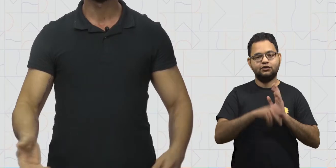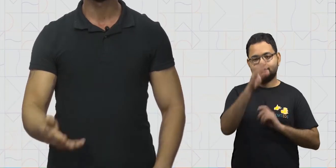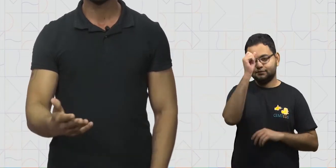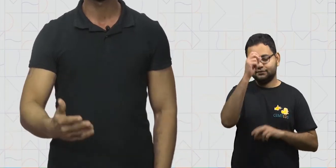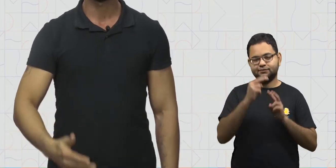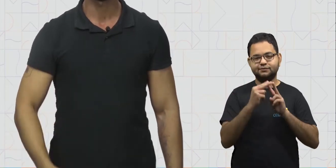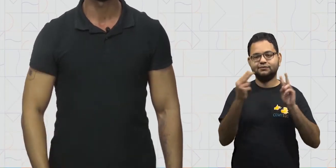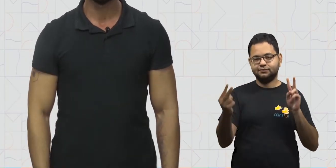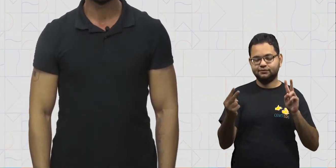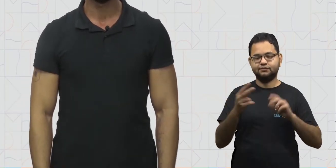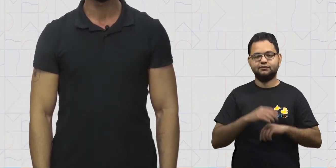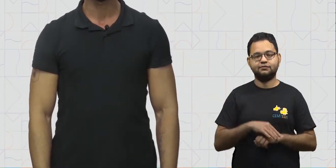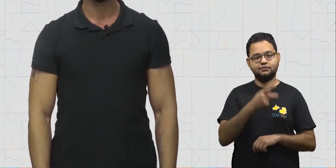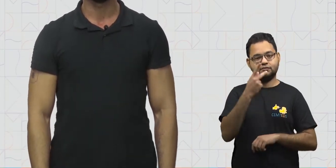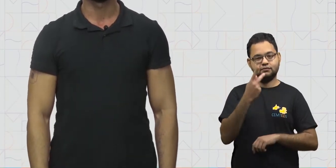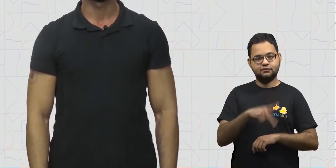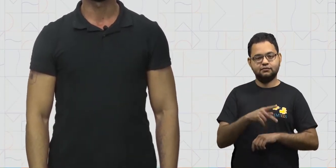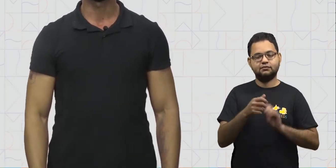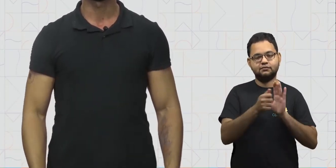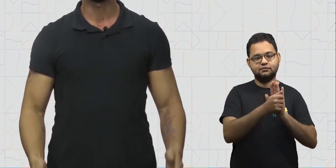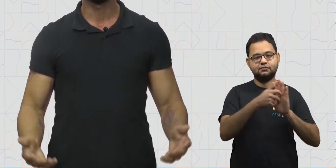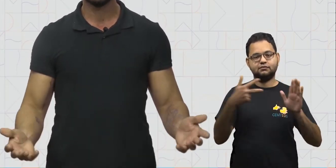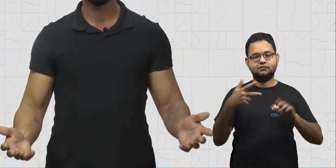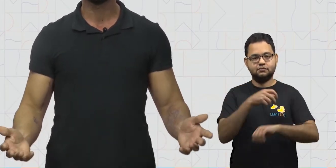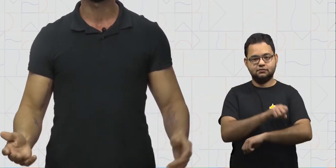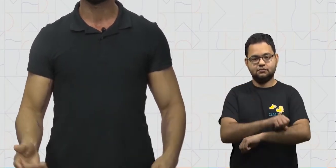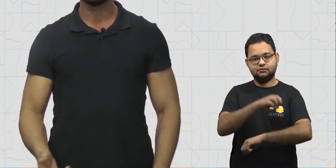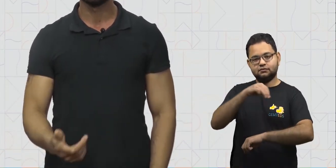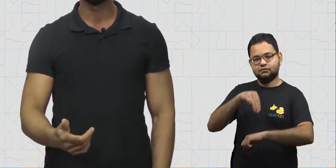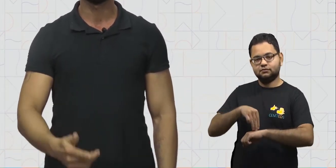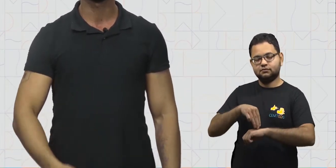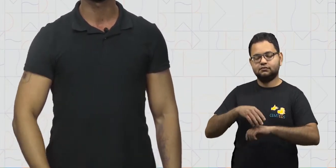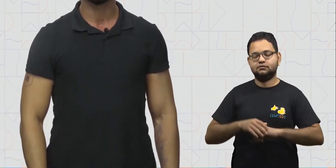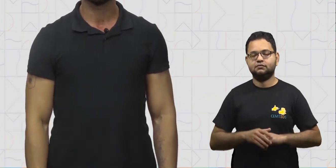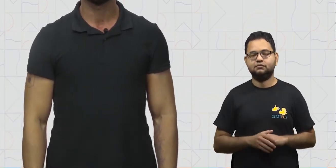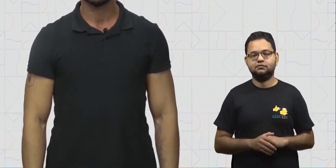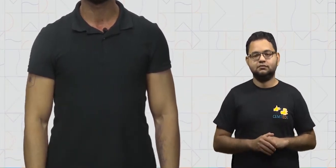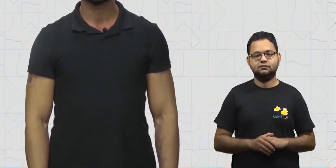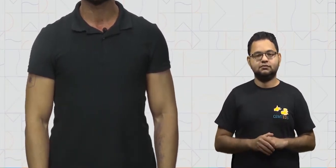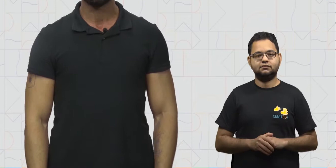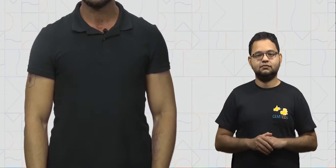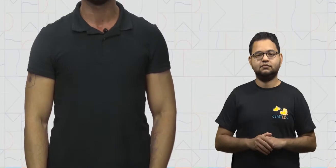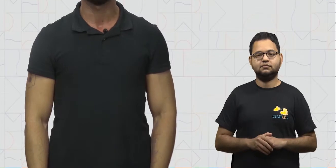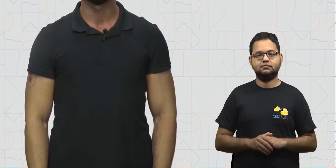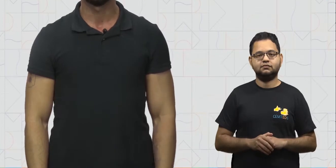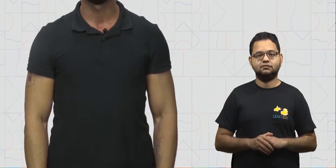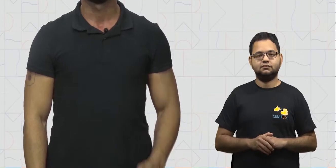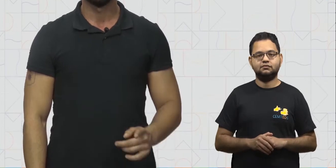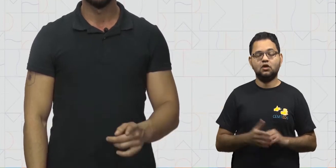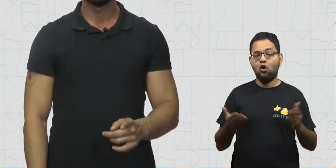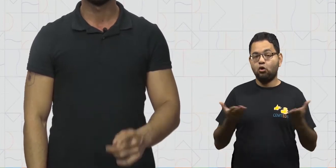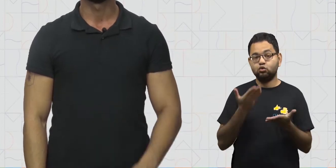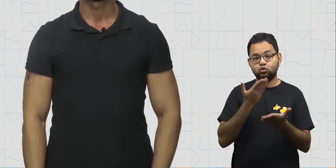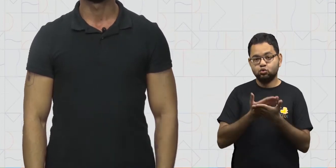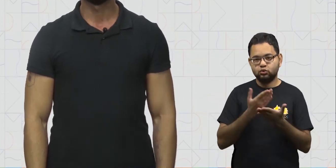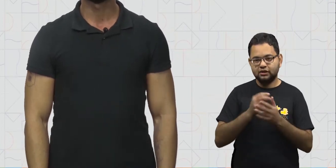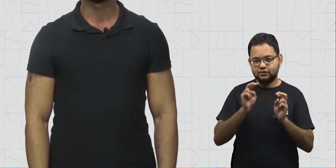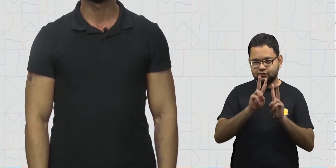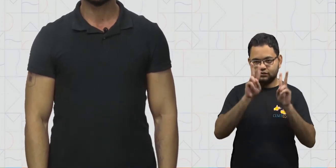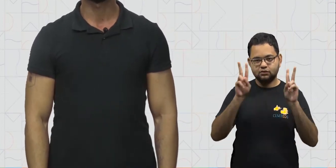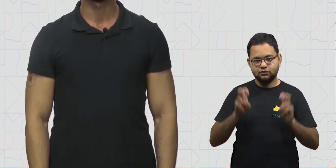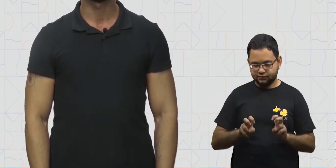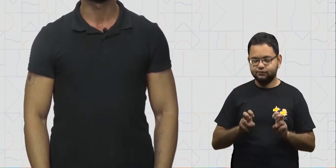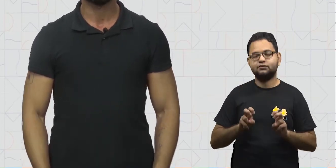Bem-vindo ao projeto Aprender Além da Escola, do Centro de Mídias e Tecnologias Educacionais da CEMED. Hoje,